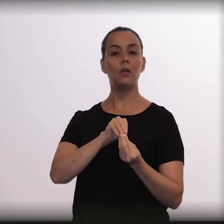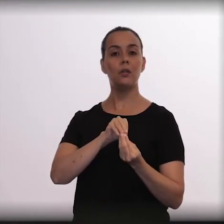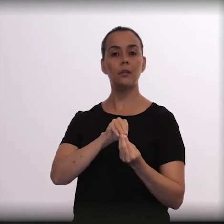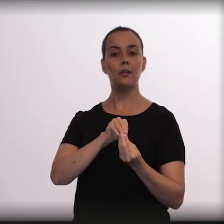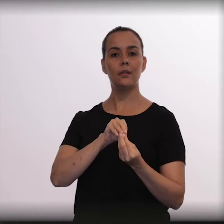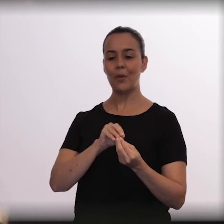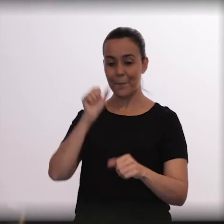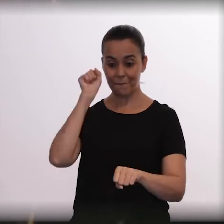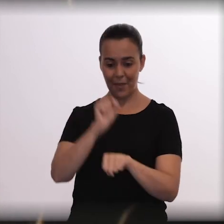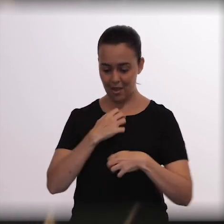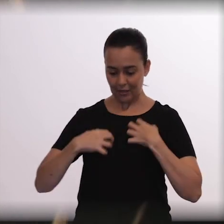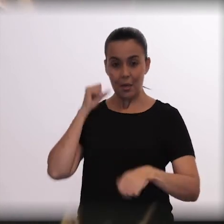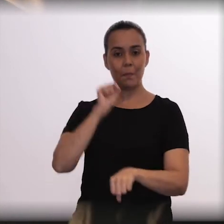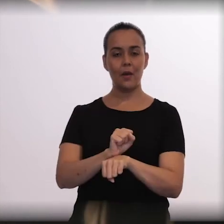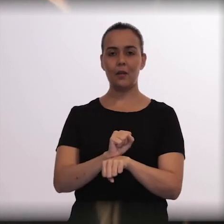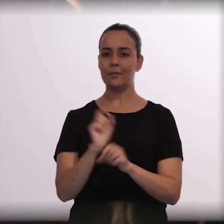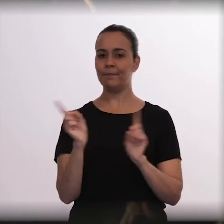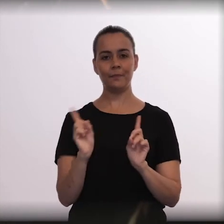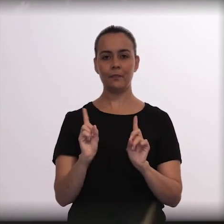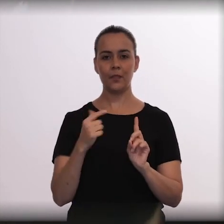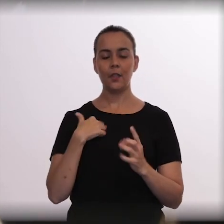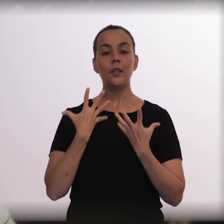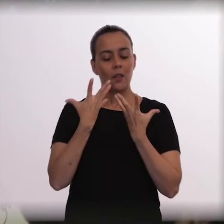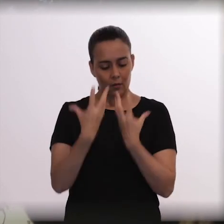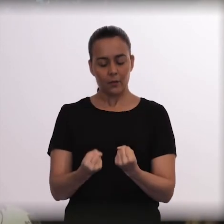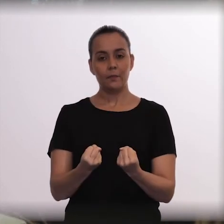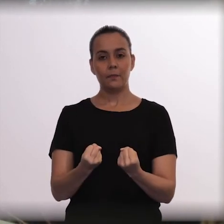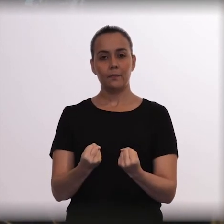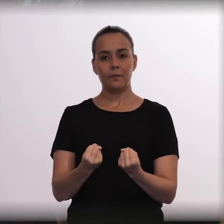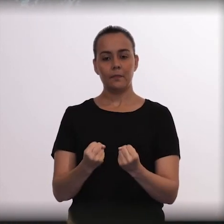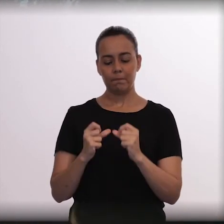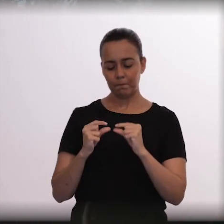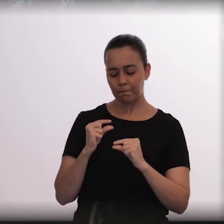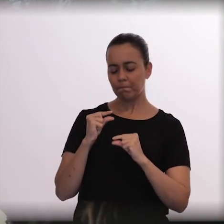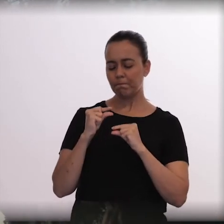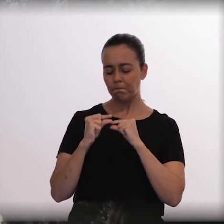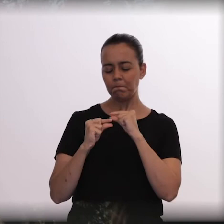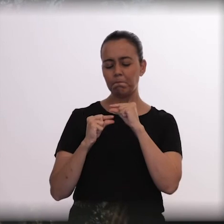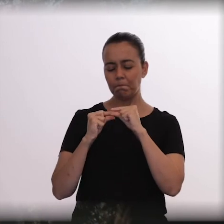aceitar que ele faz parte de mim e conseguir trabalhar ele,